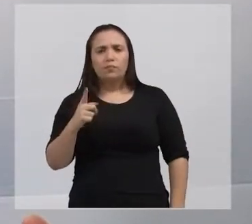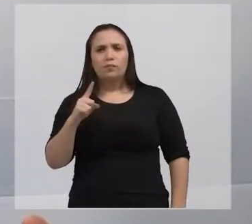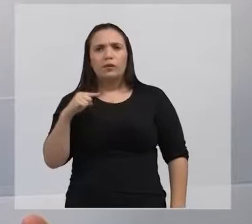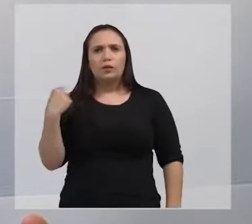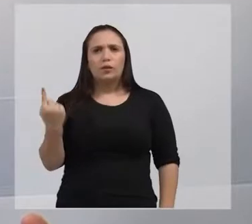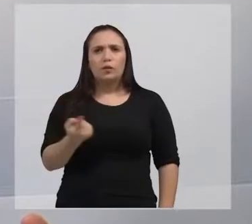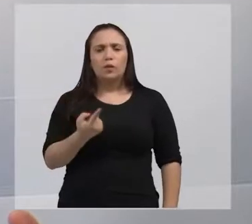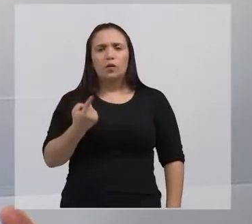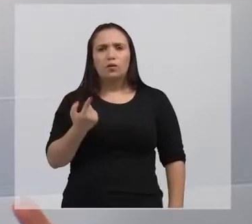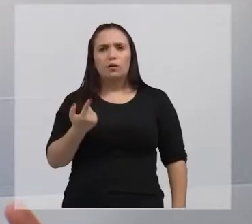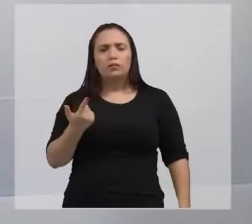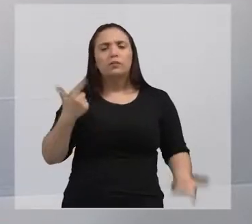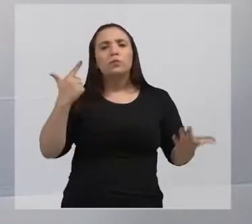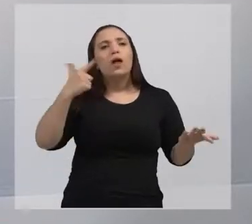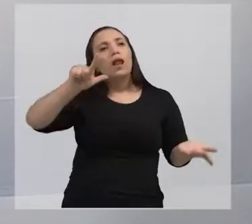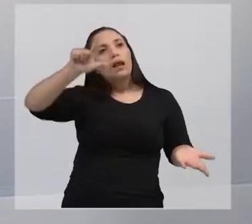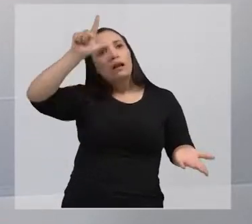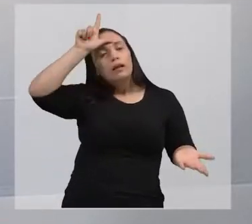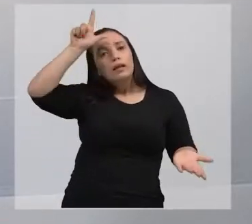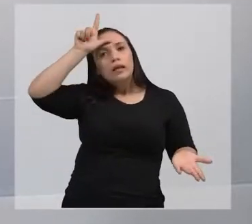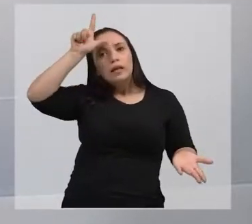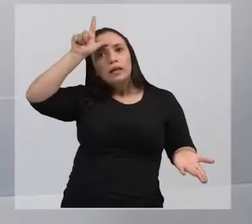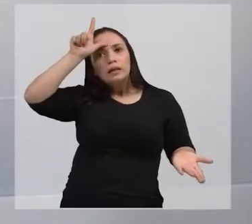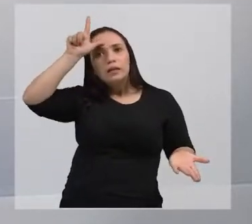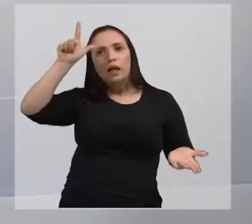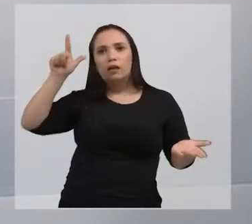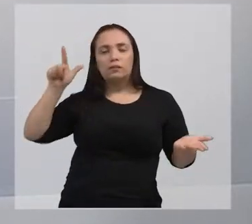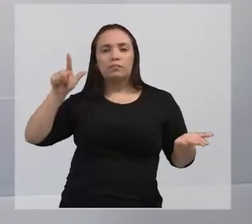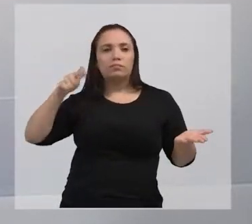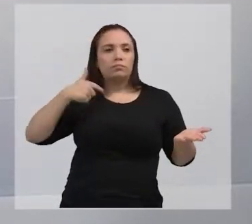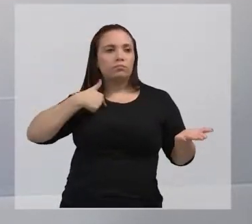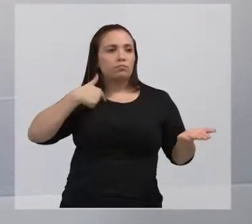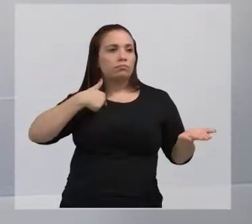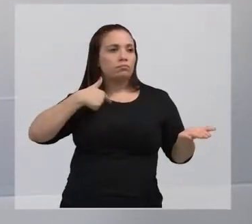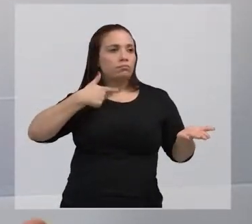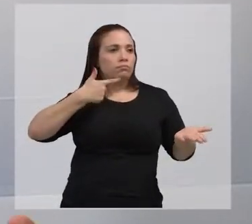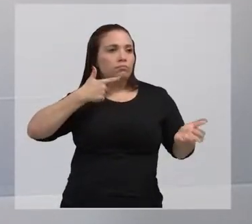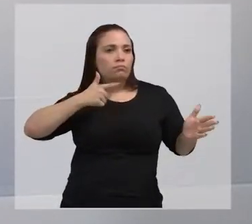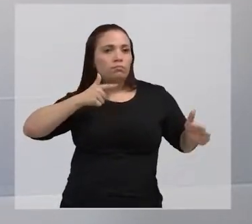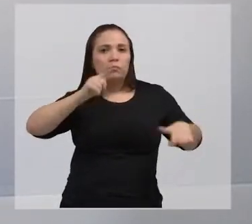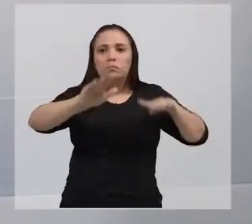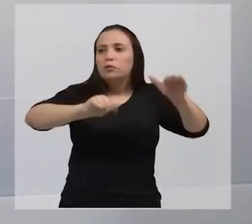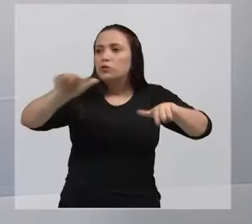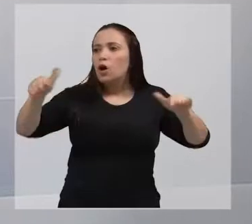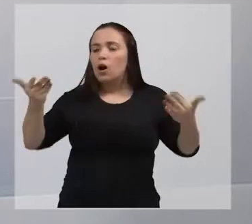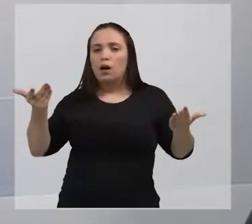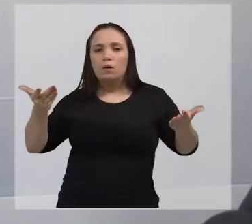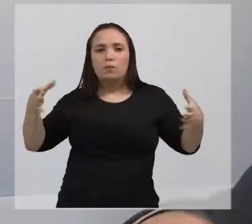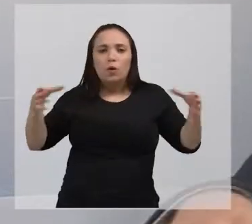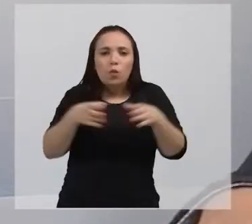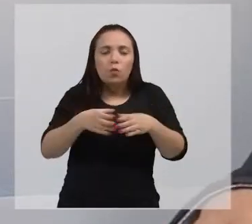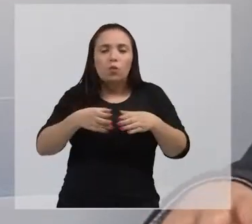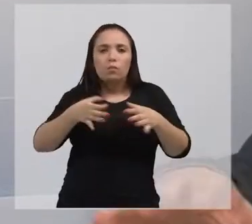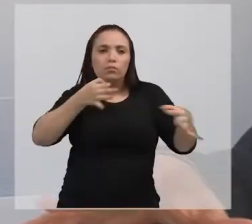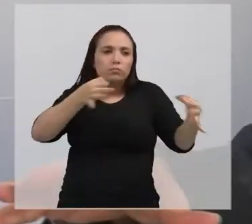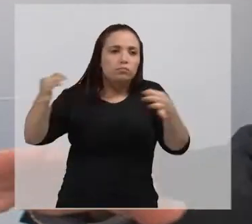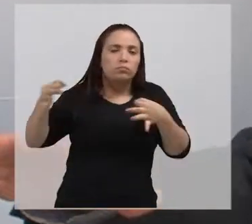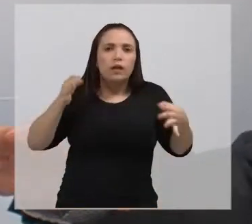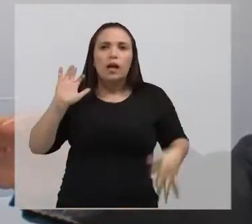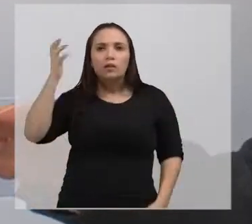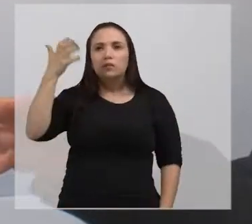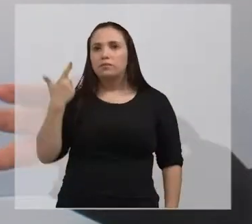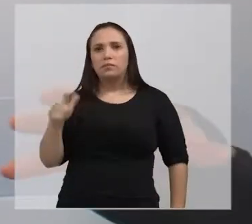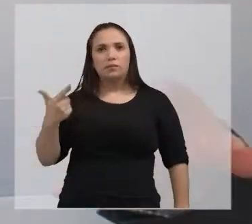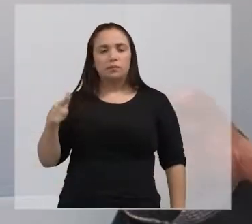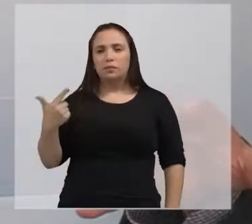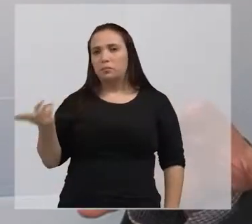mais lideranças que chamariam a crise para eles e tentariam resolver. Mesmo que fosse um pacto de